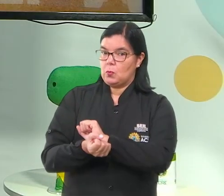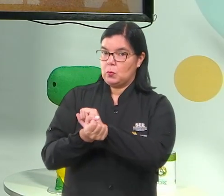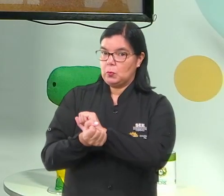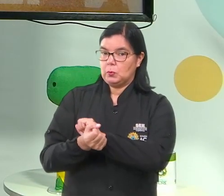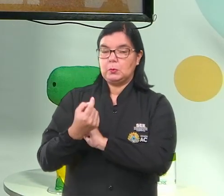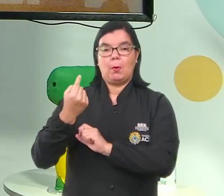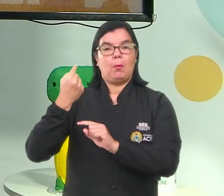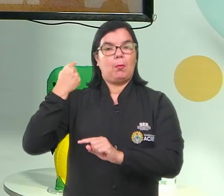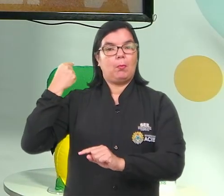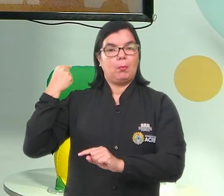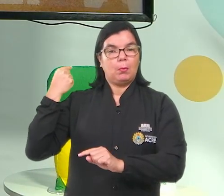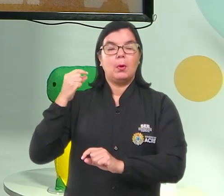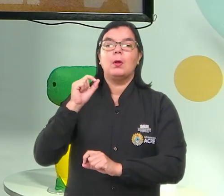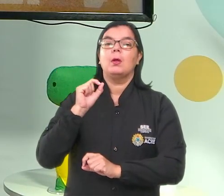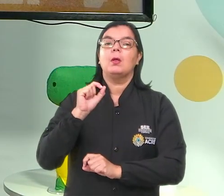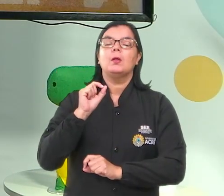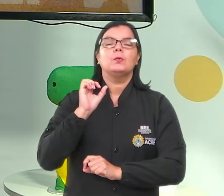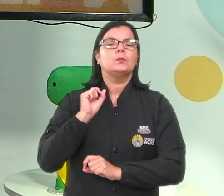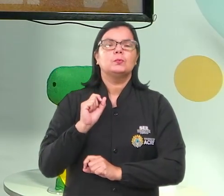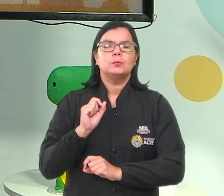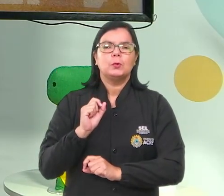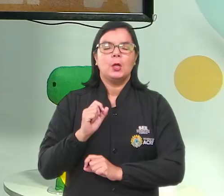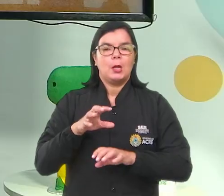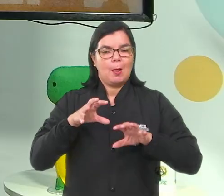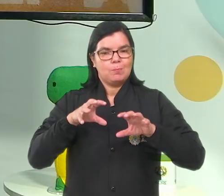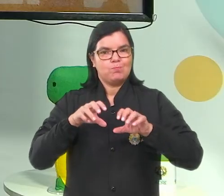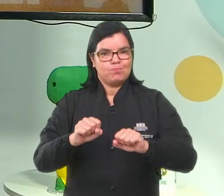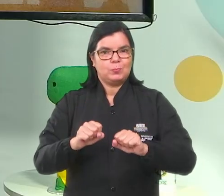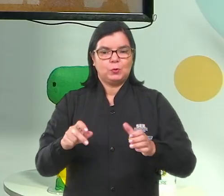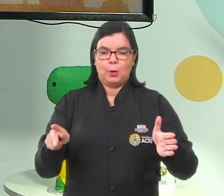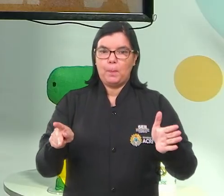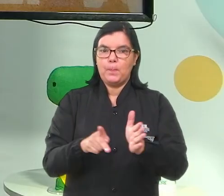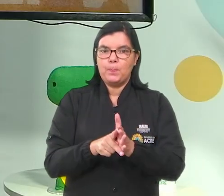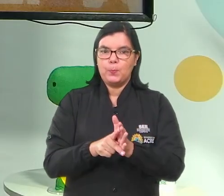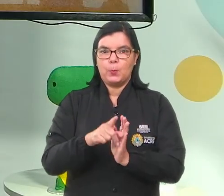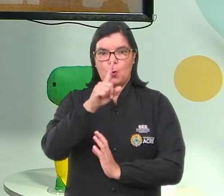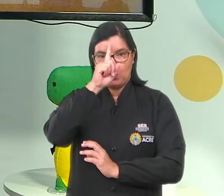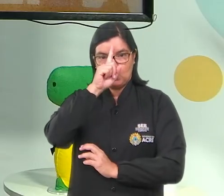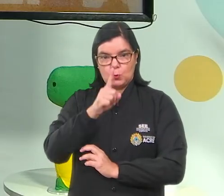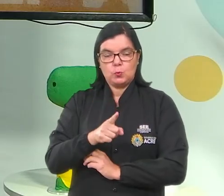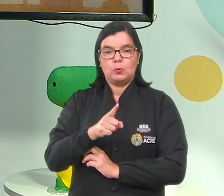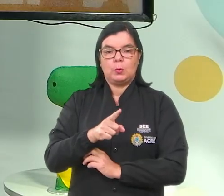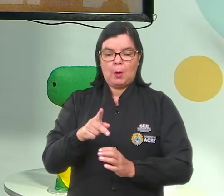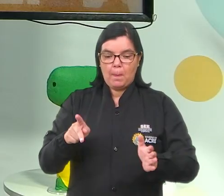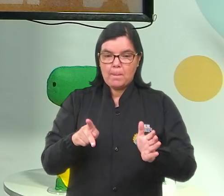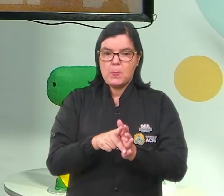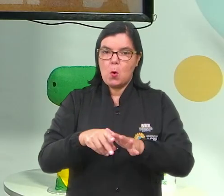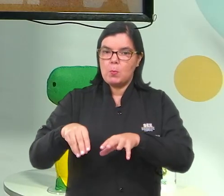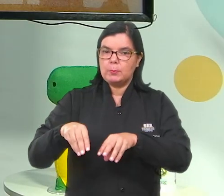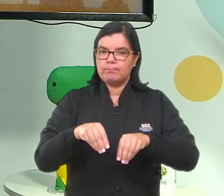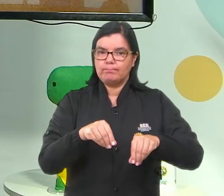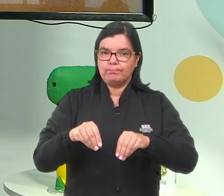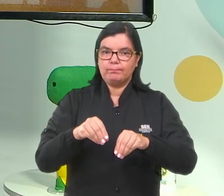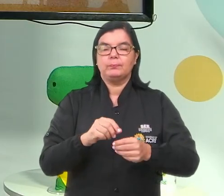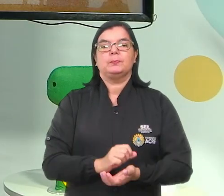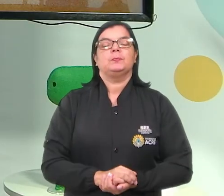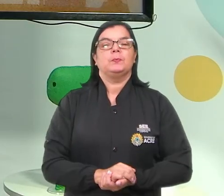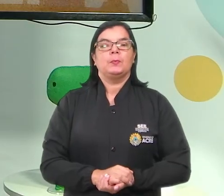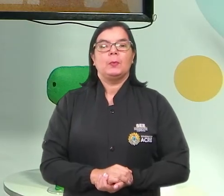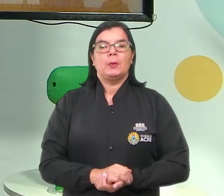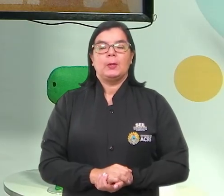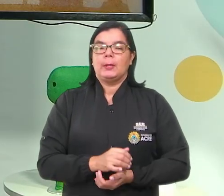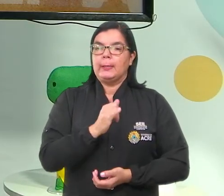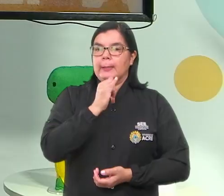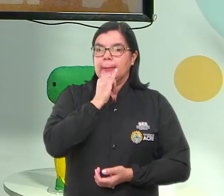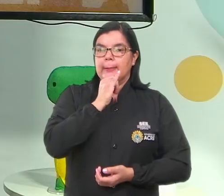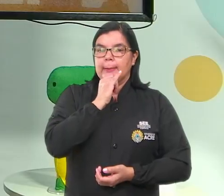naquele tempo, ele era justamente uma posse, então ele fazia parte das propriedades. Ele era,